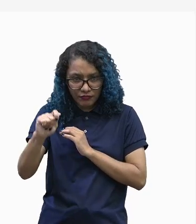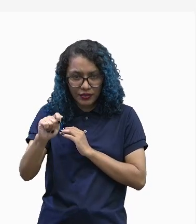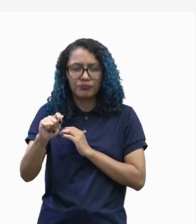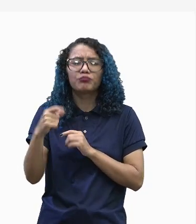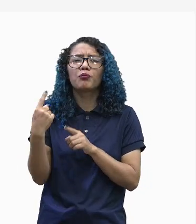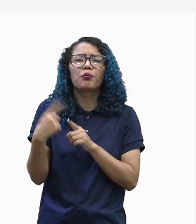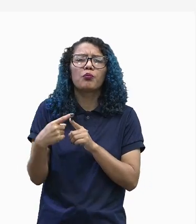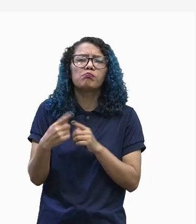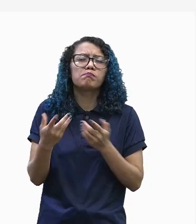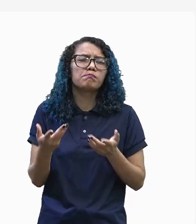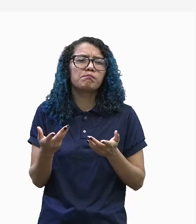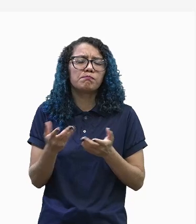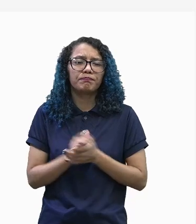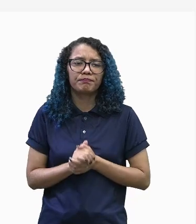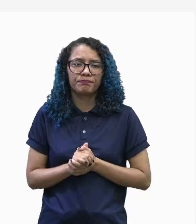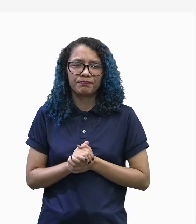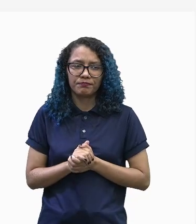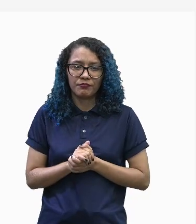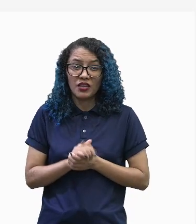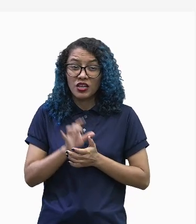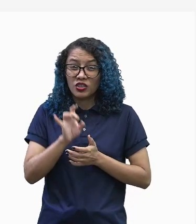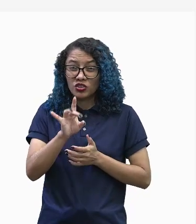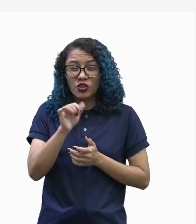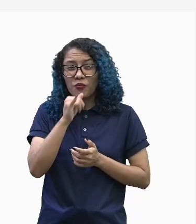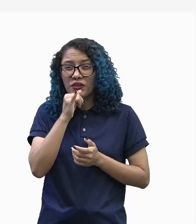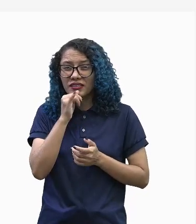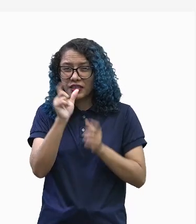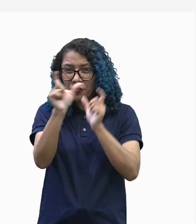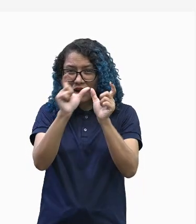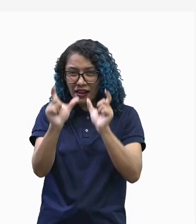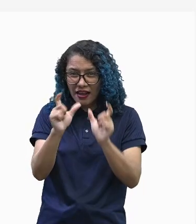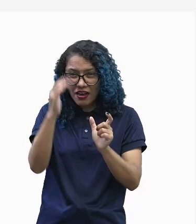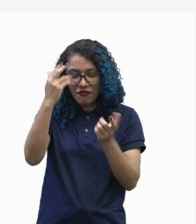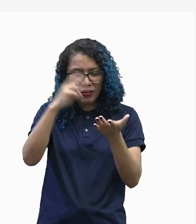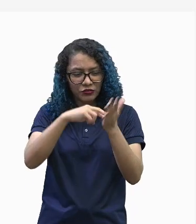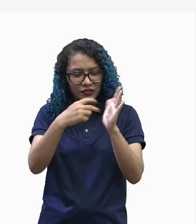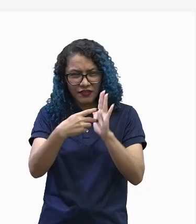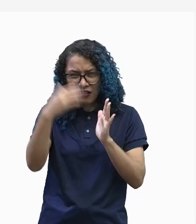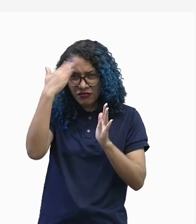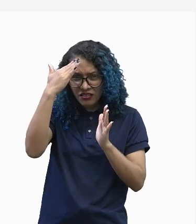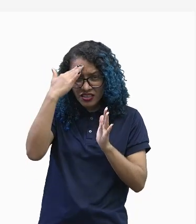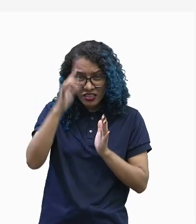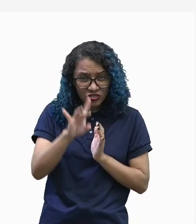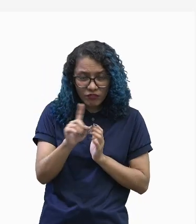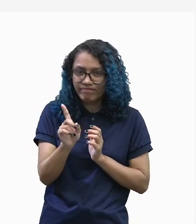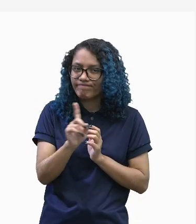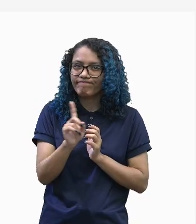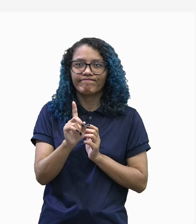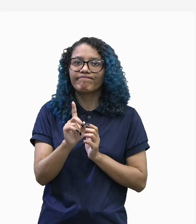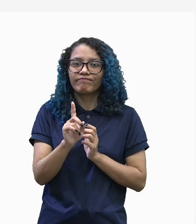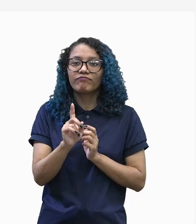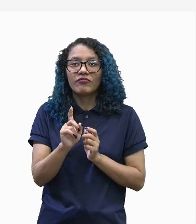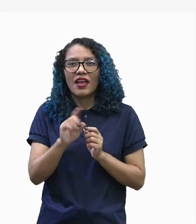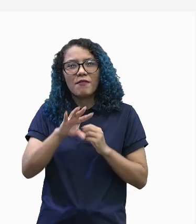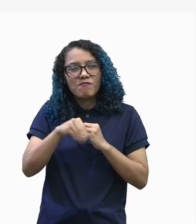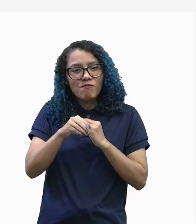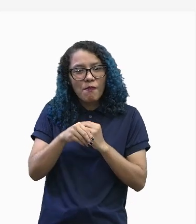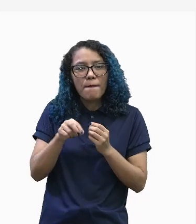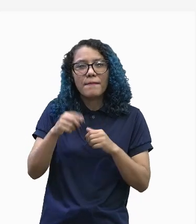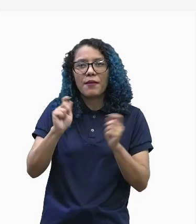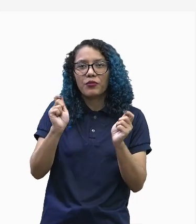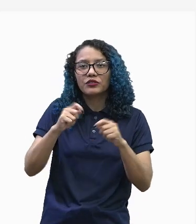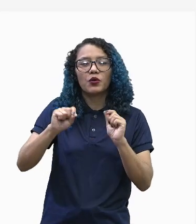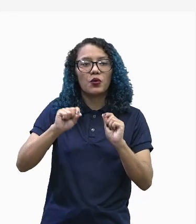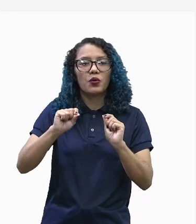pois vai além do ato de decifrar palavras, sendo um meio de